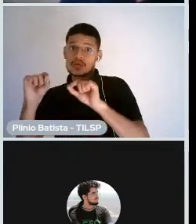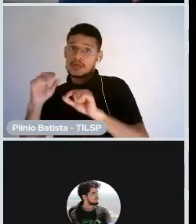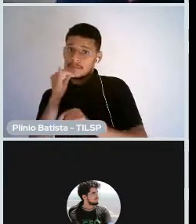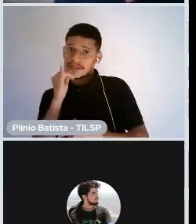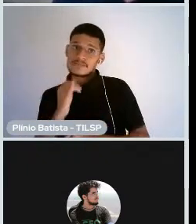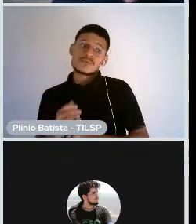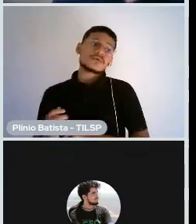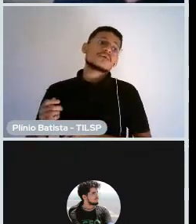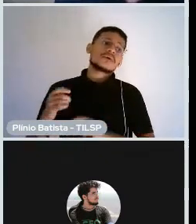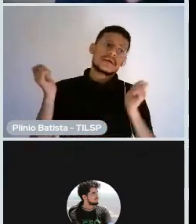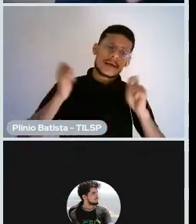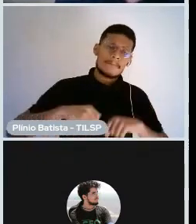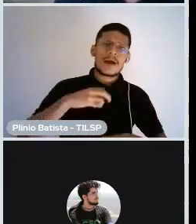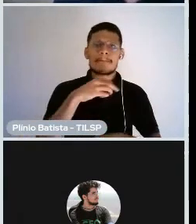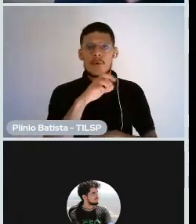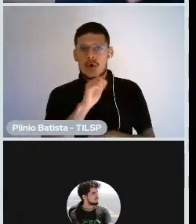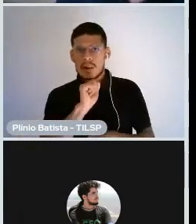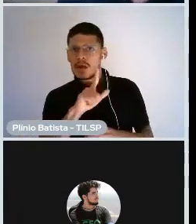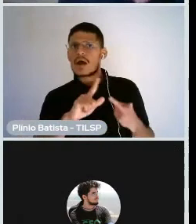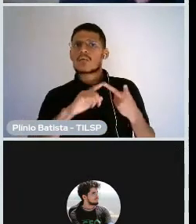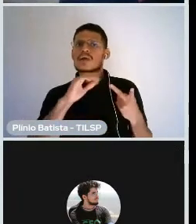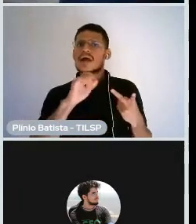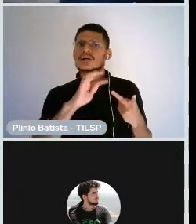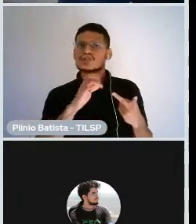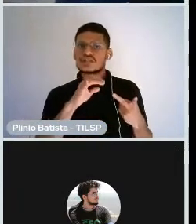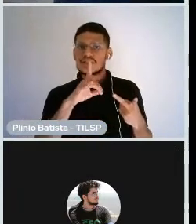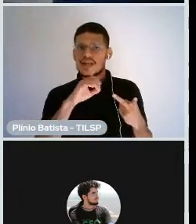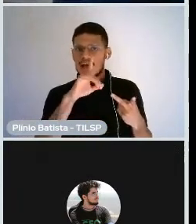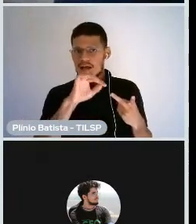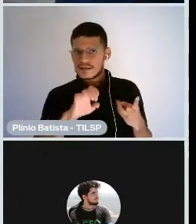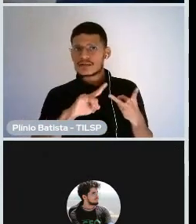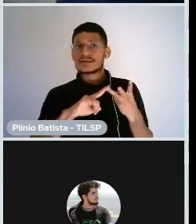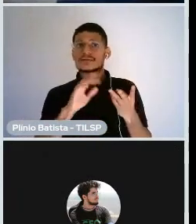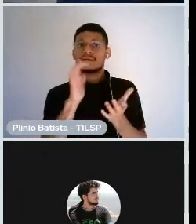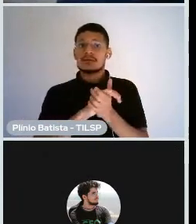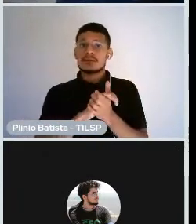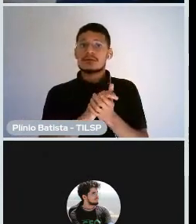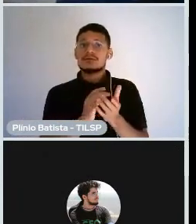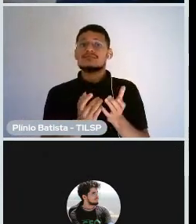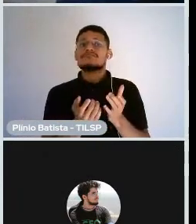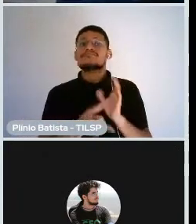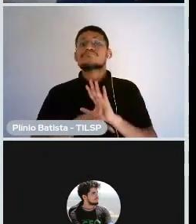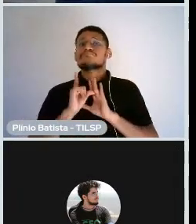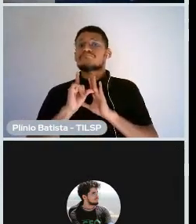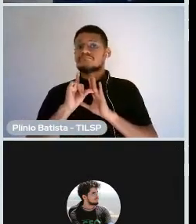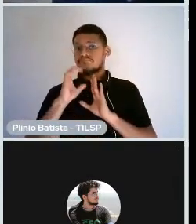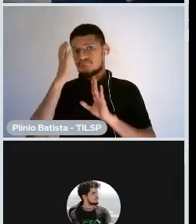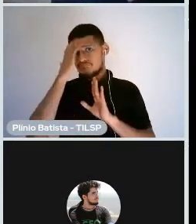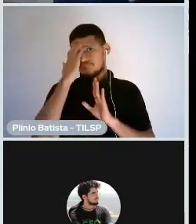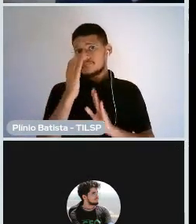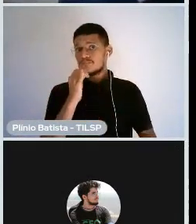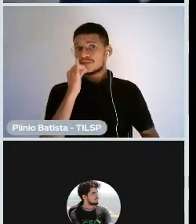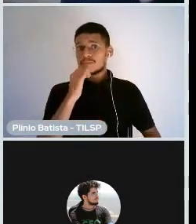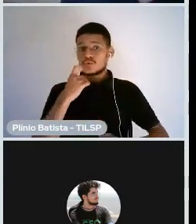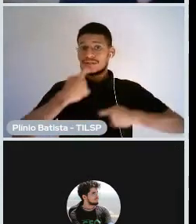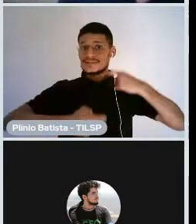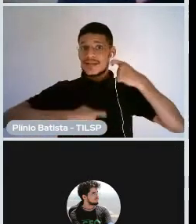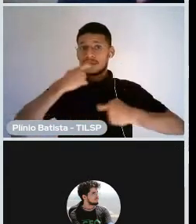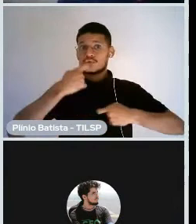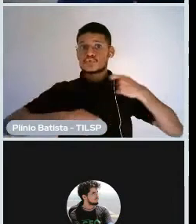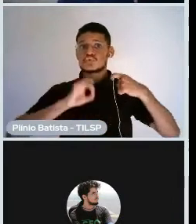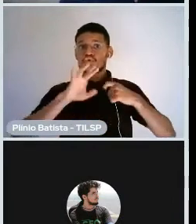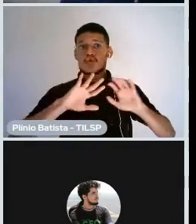castidade e retardo do casamento, que seria, no caso, o sexo voltado apenas para a